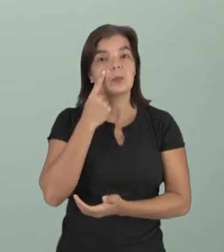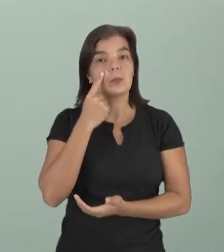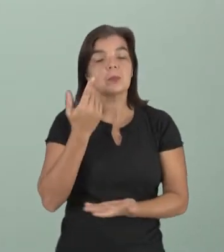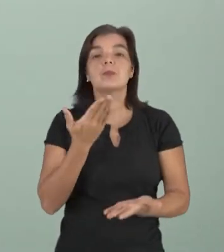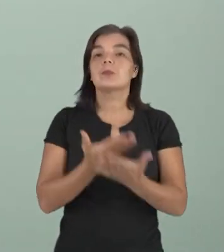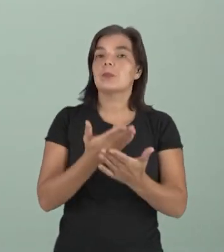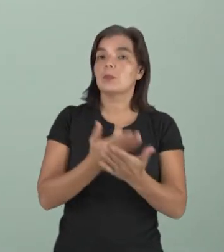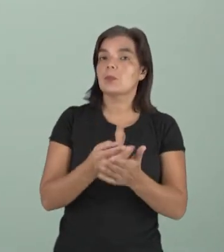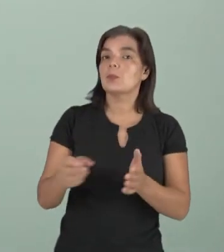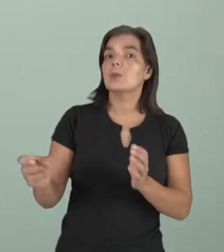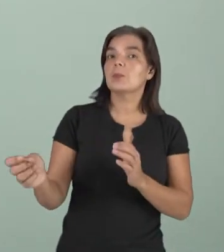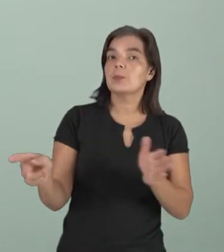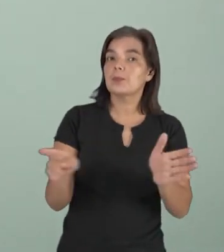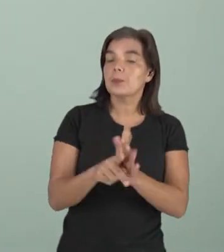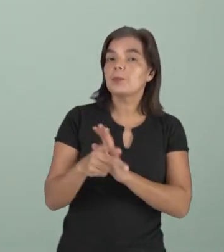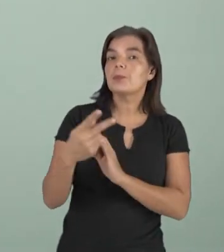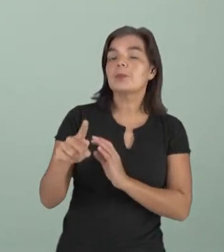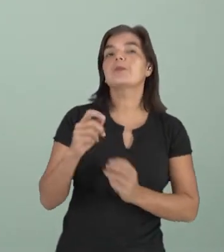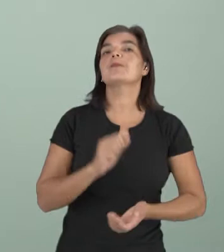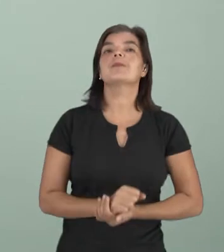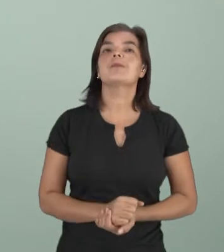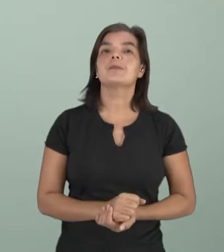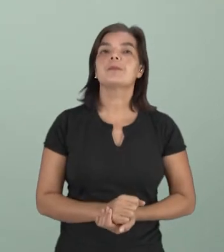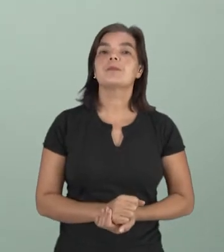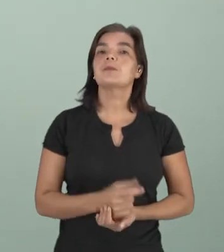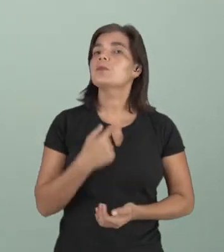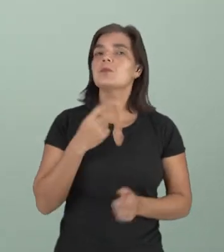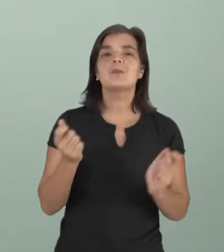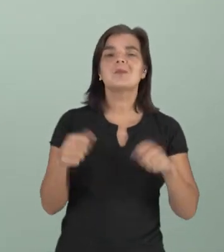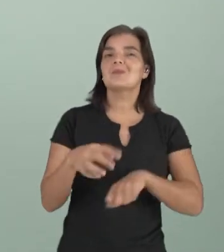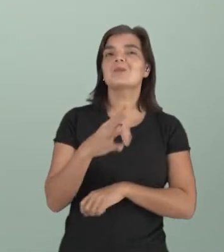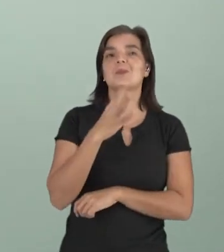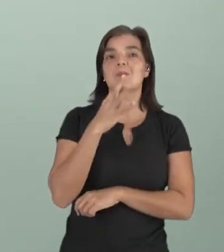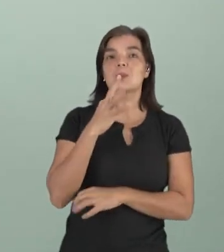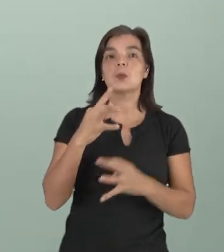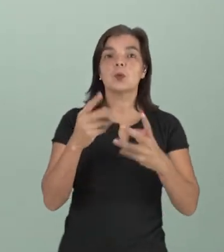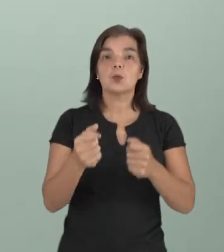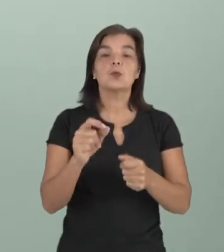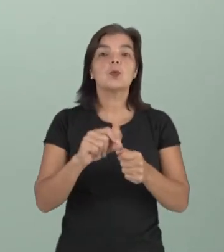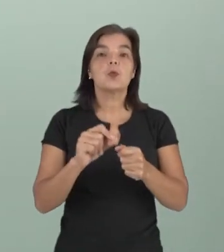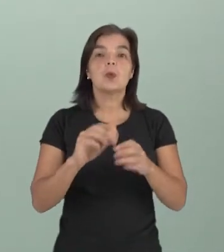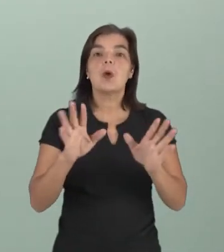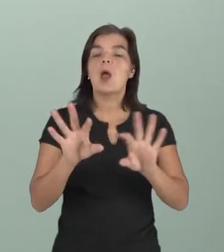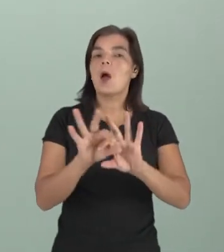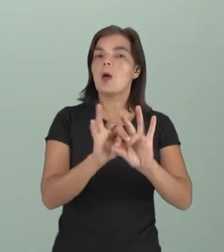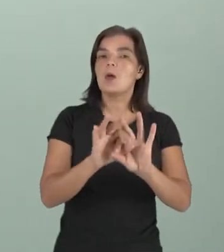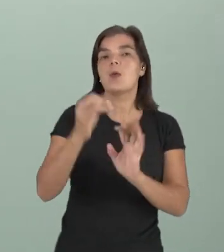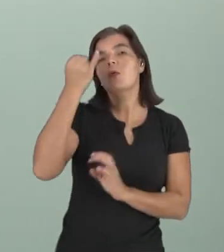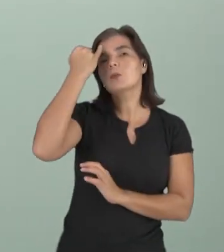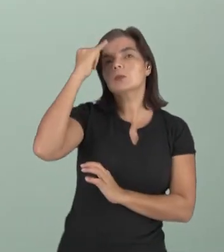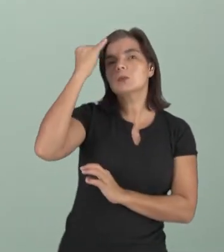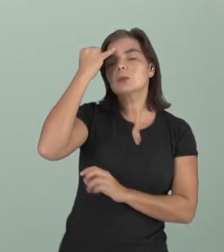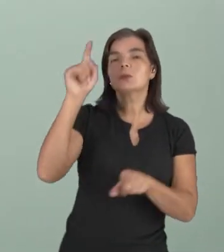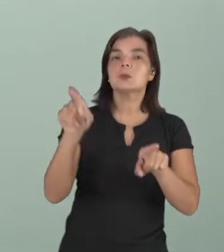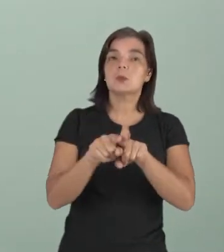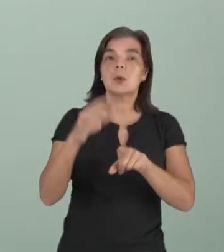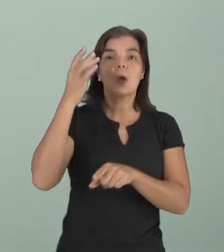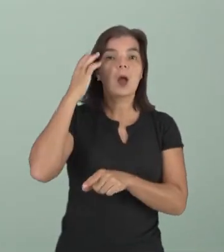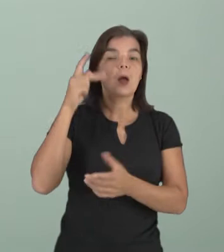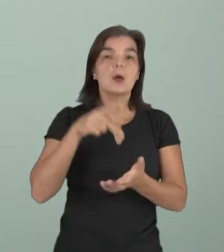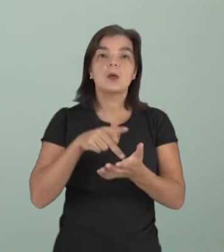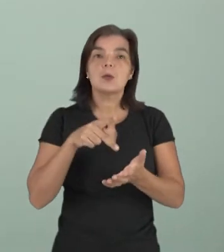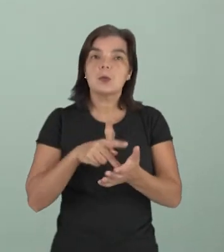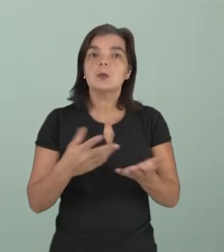aula só sobre ele, é mais ou menos assim: não é possível conhecer. Tudo que a gente faz é associar ideias. Tudo que a gente acha que